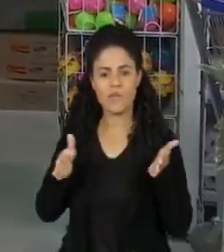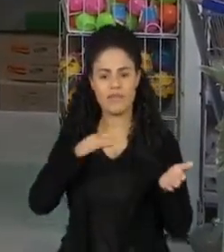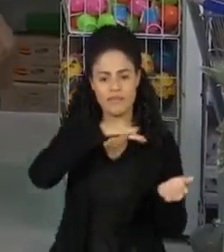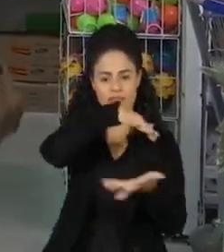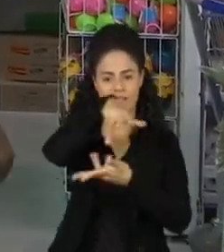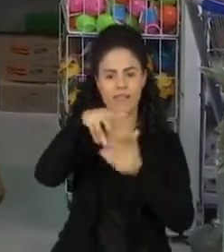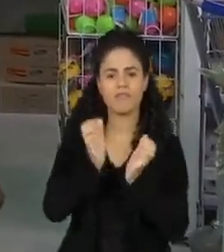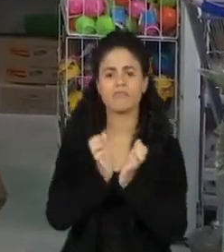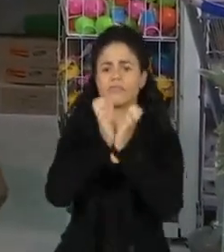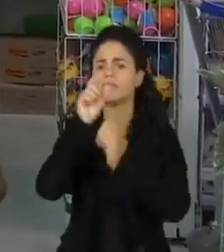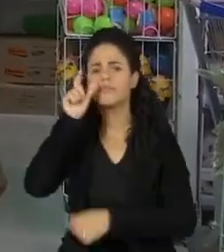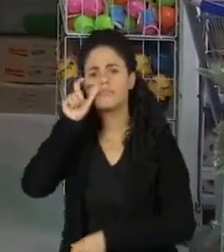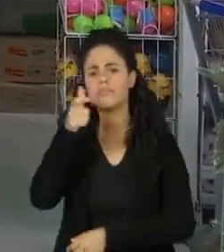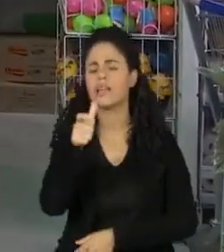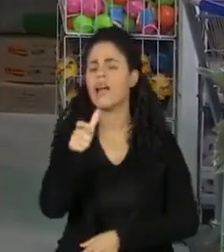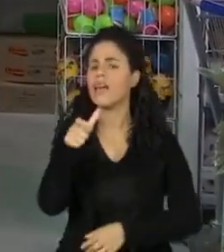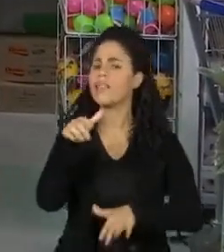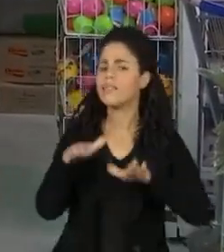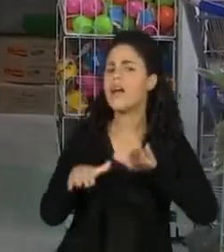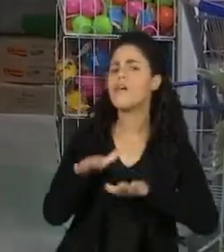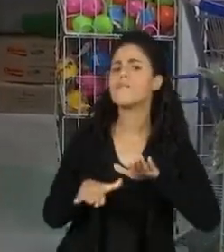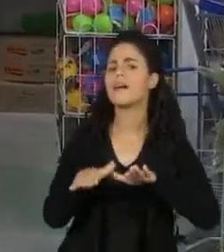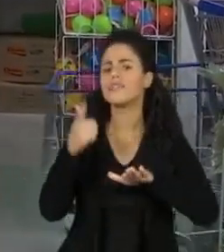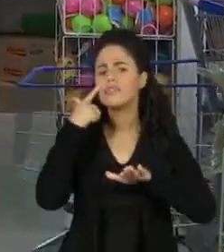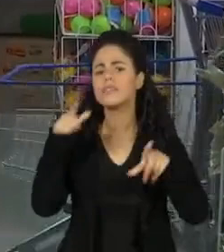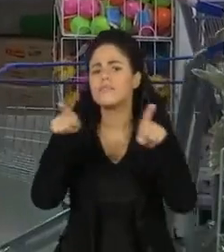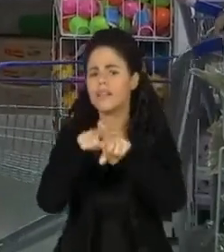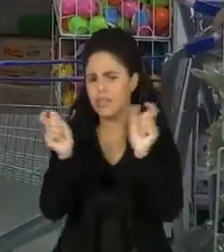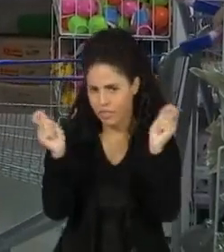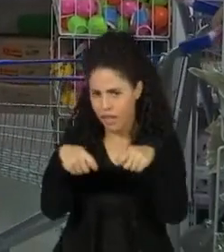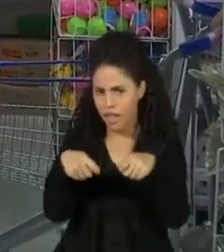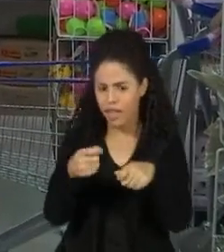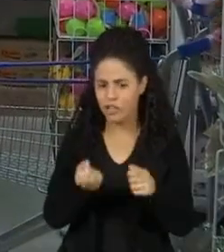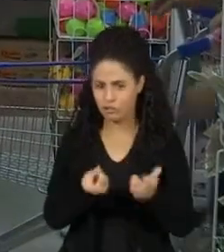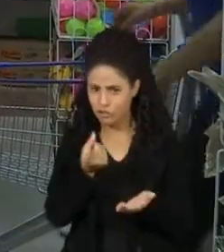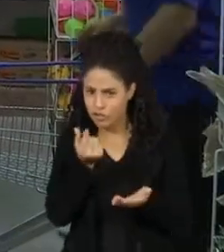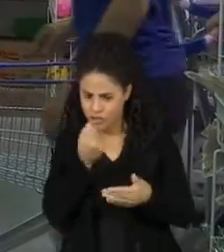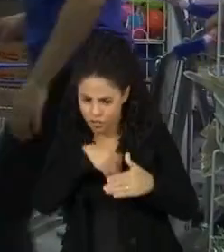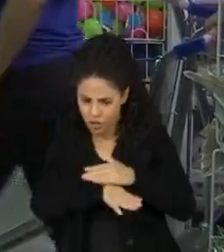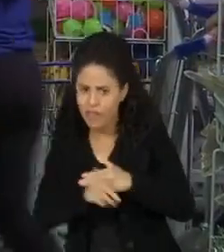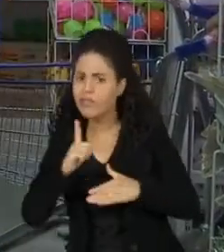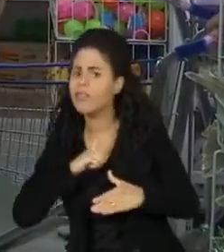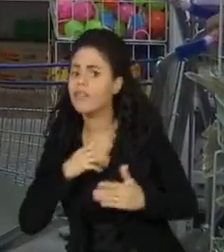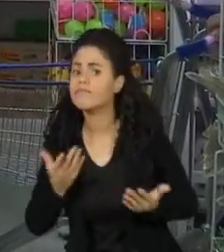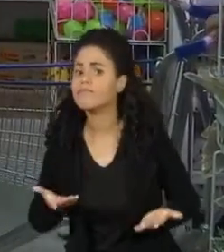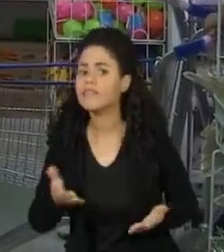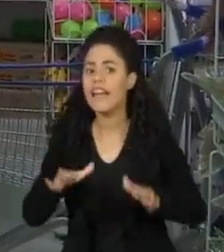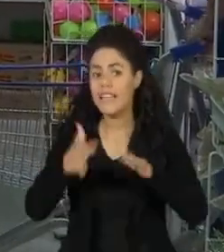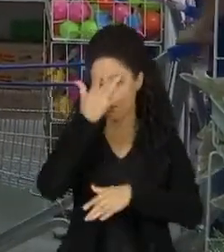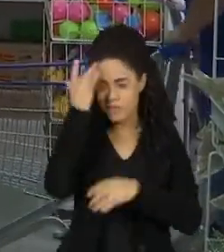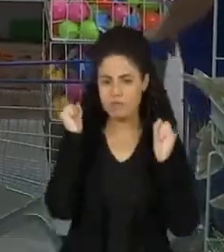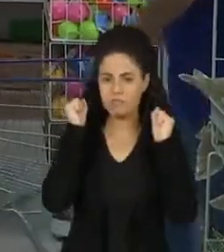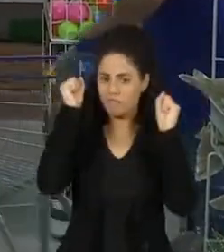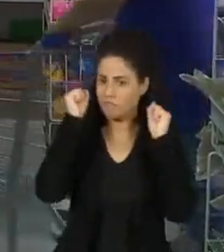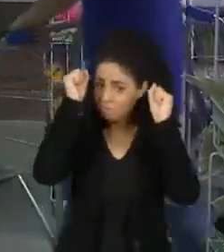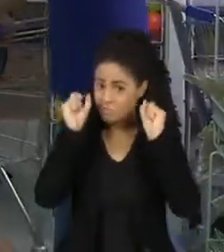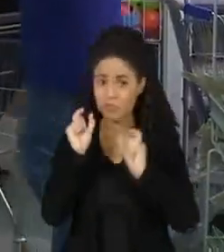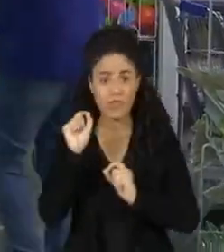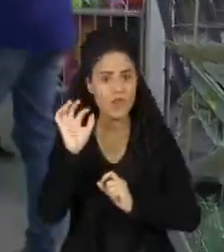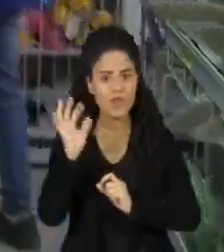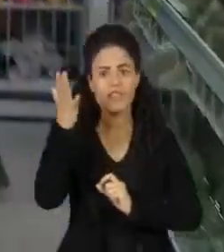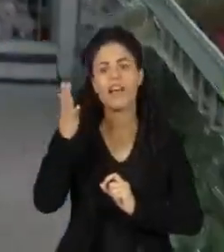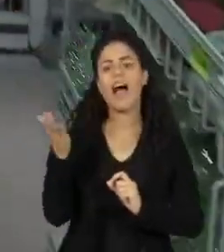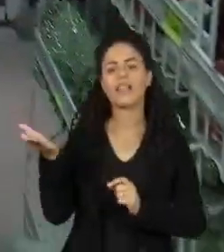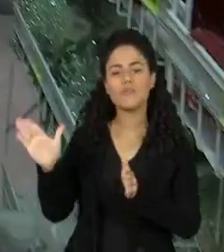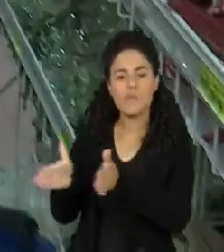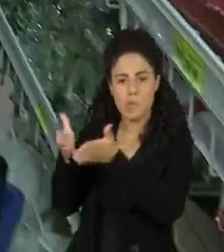de acordo com o interesse por futebol e a disponibilidade financeira os torcedores mais casuais majoritariamente da